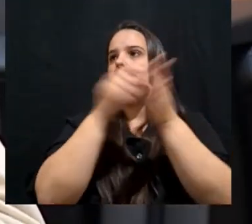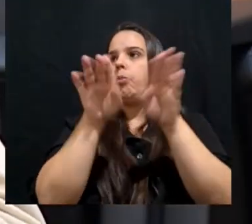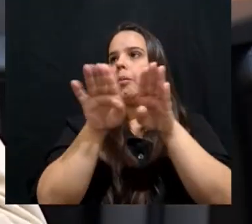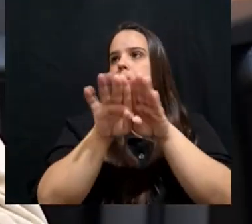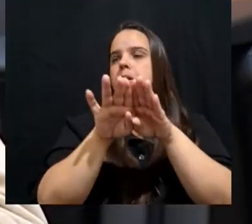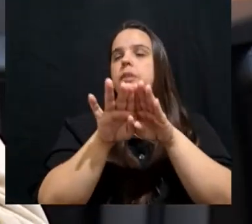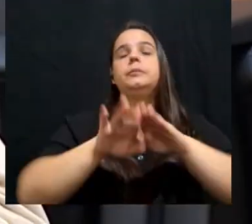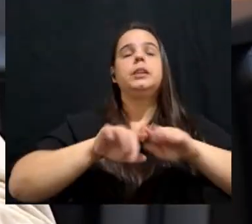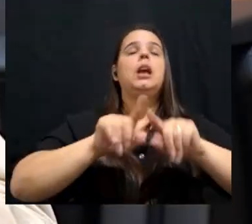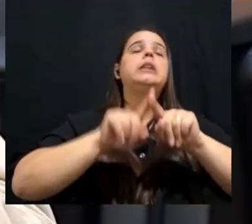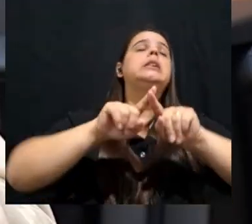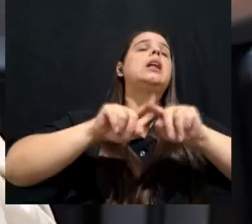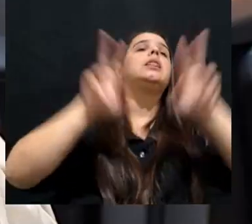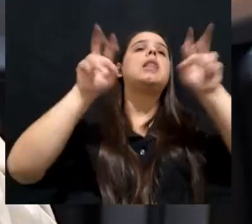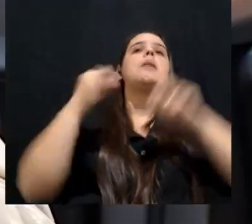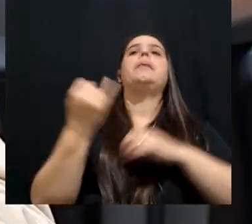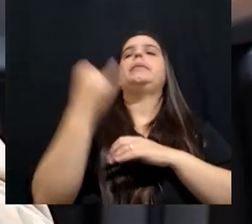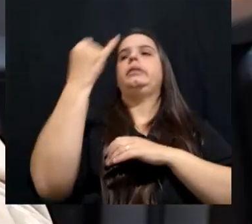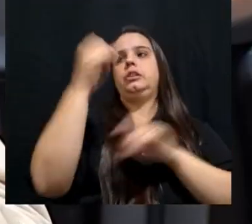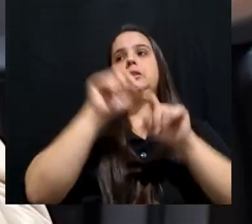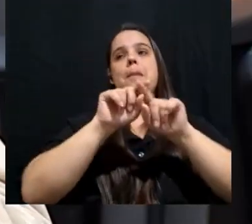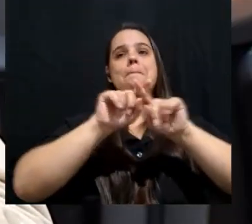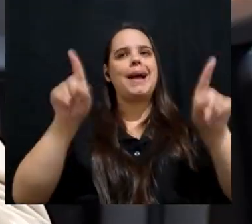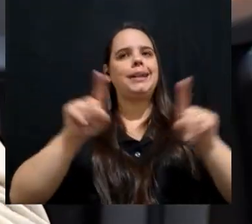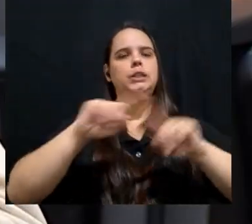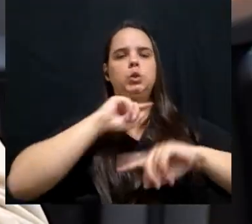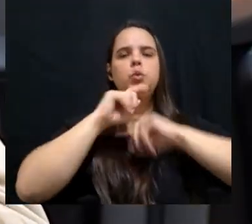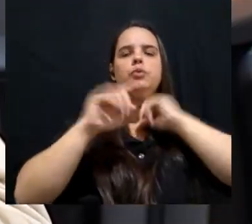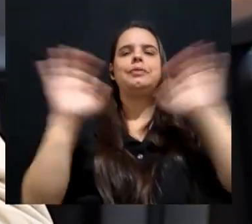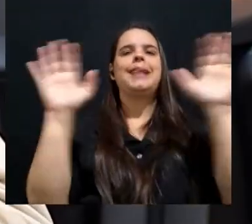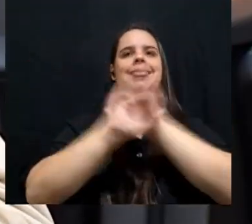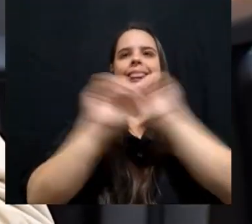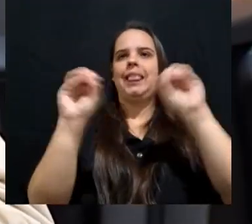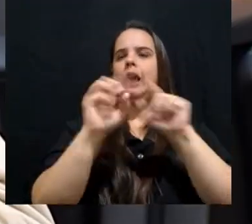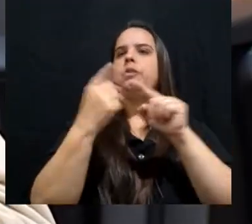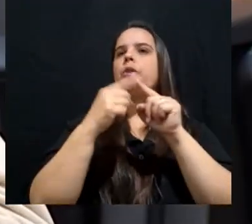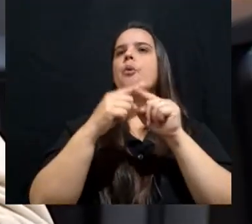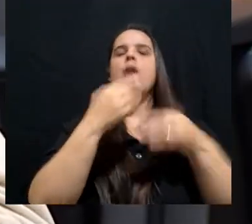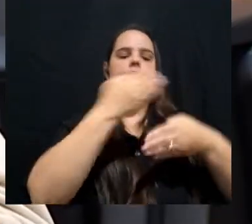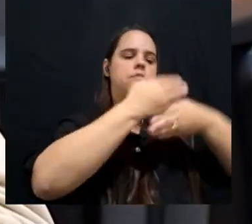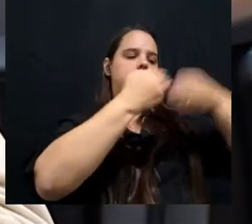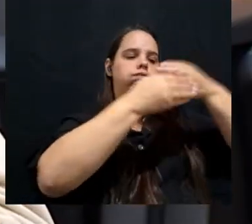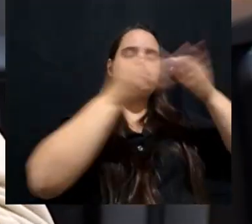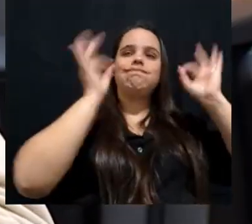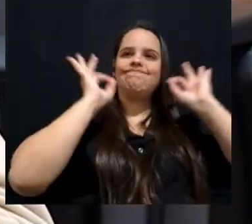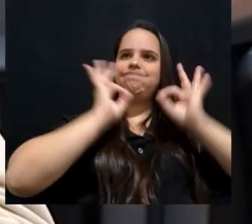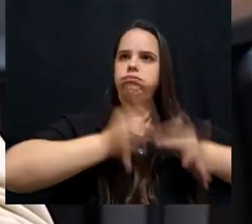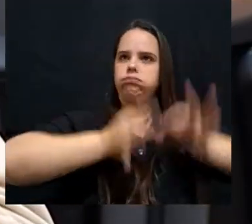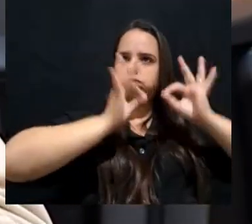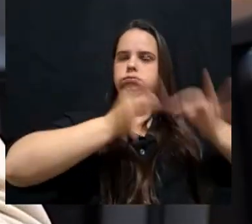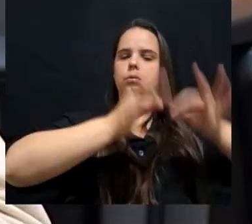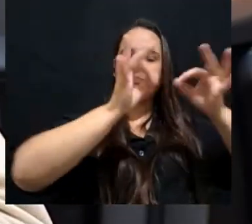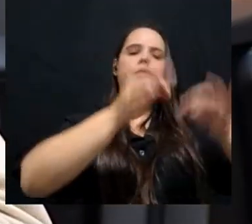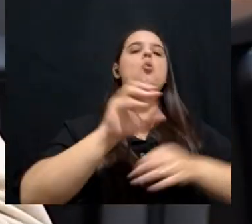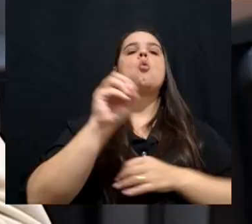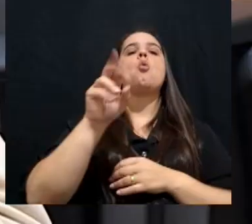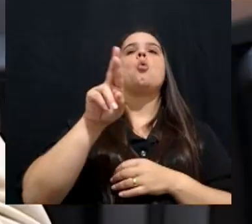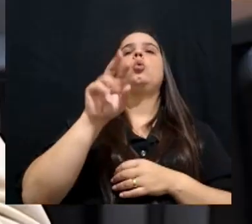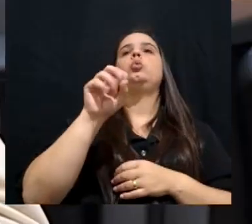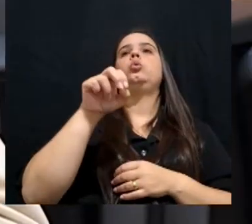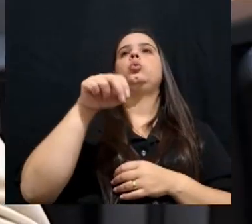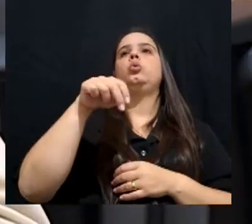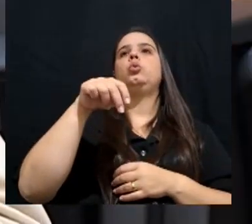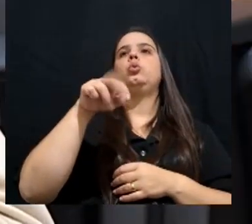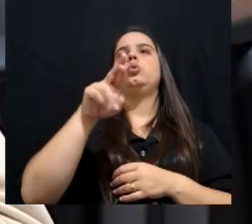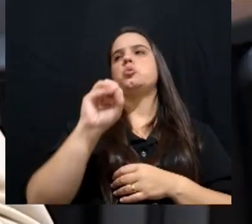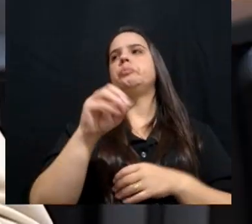dúvida, com essas obras, né, mega obras concluídas, que é ali da Orozimbo Maia e também da Princesa